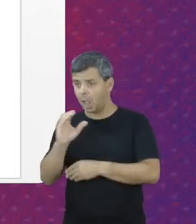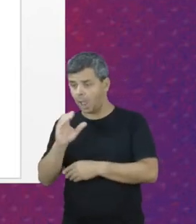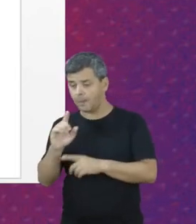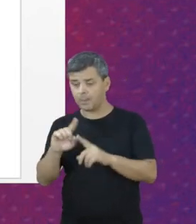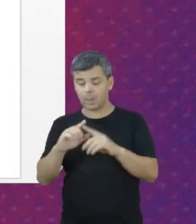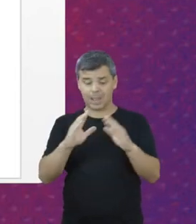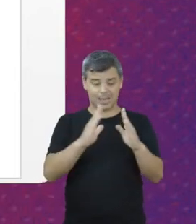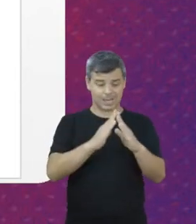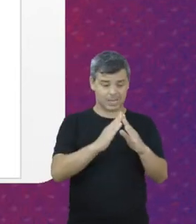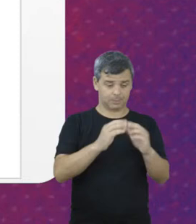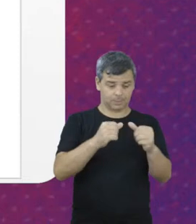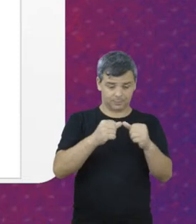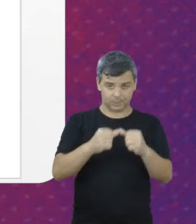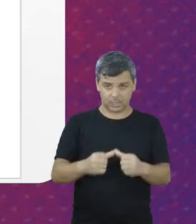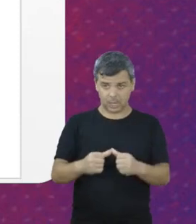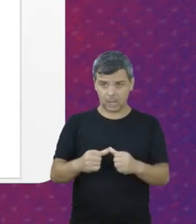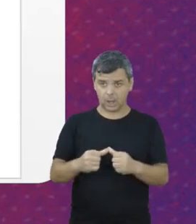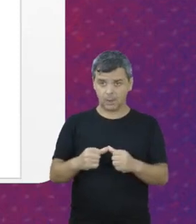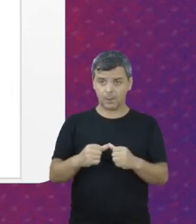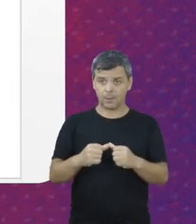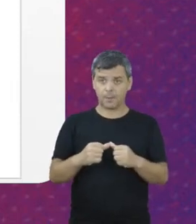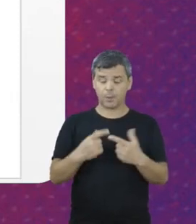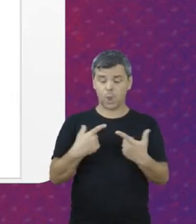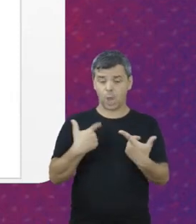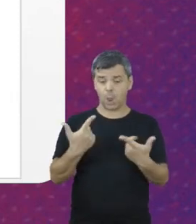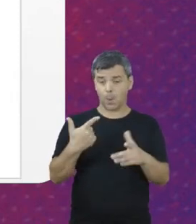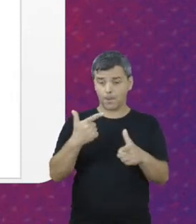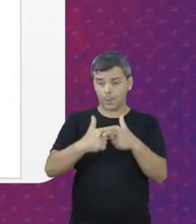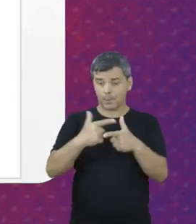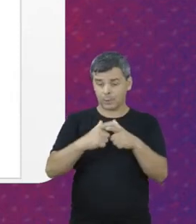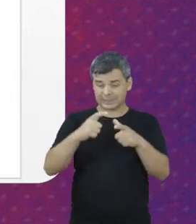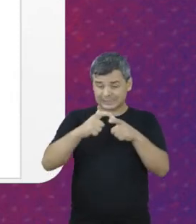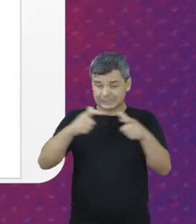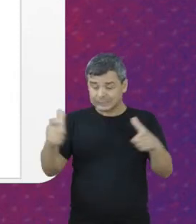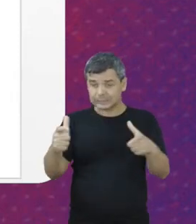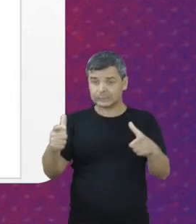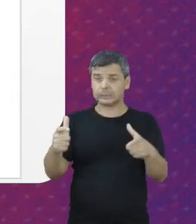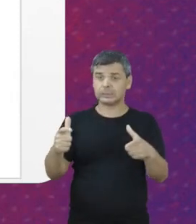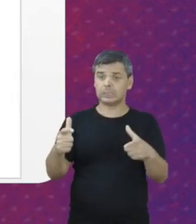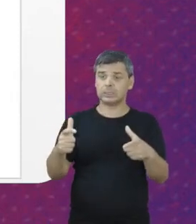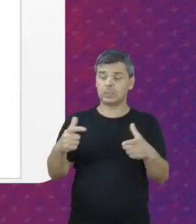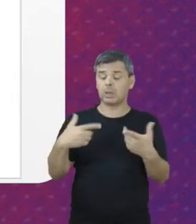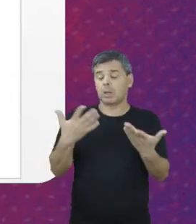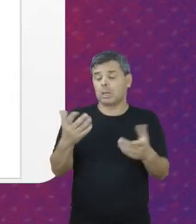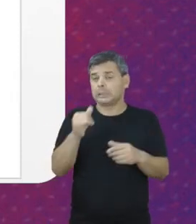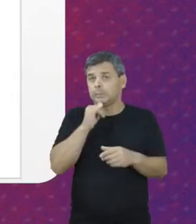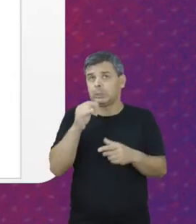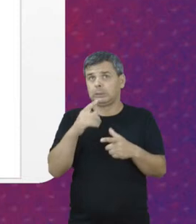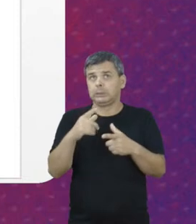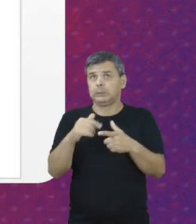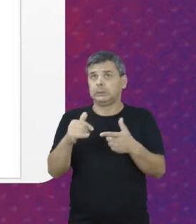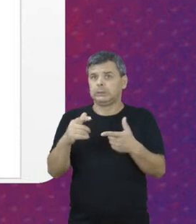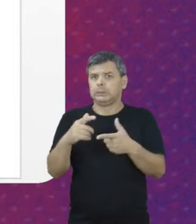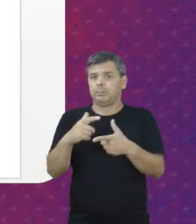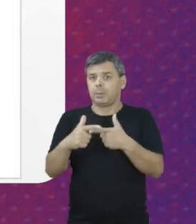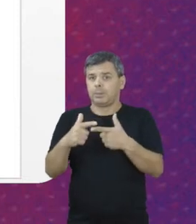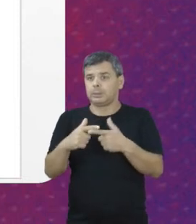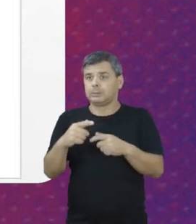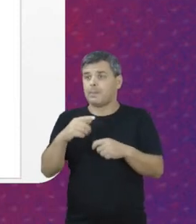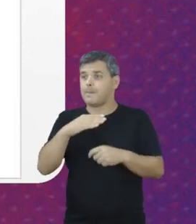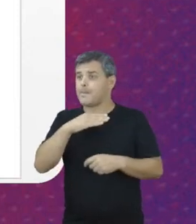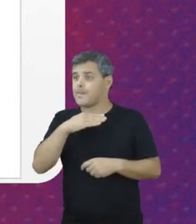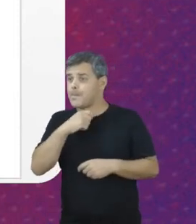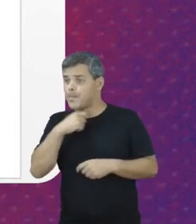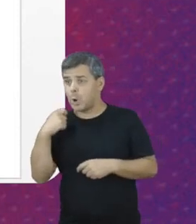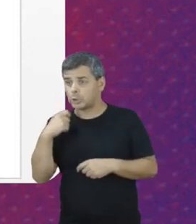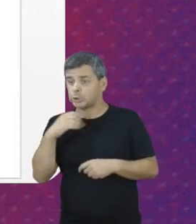ela ficar e o risco for alto, no caso de risco de morte mesmo. E aí elas são encaminhadas